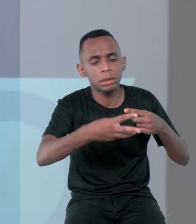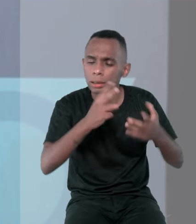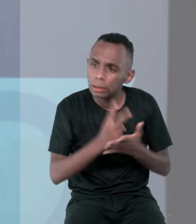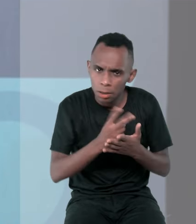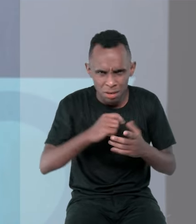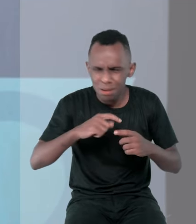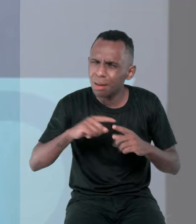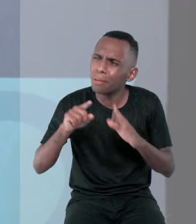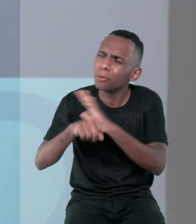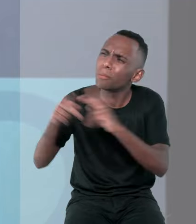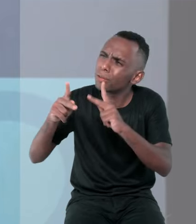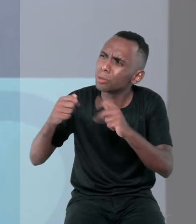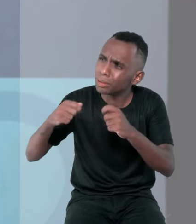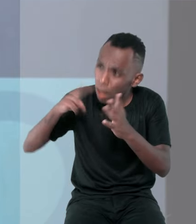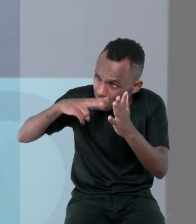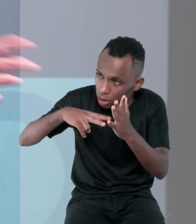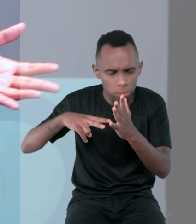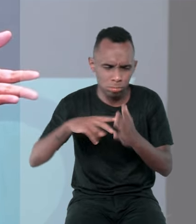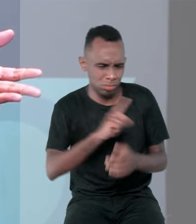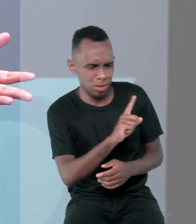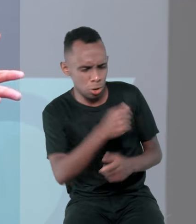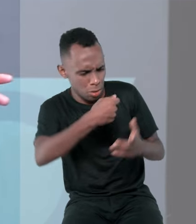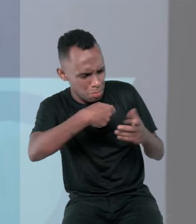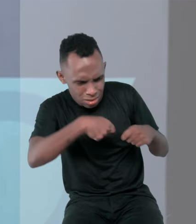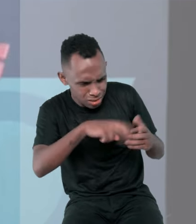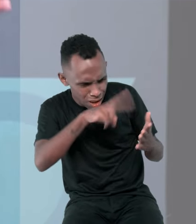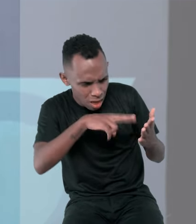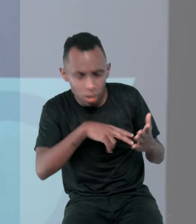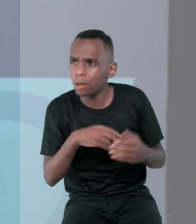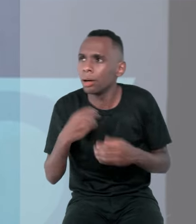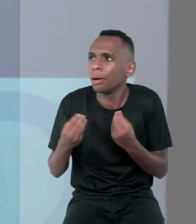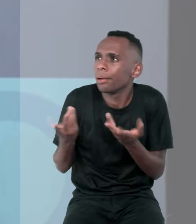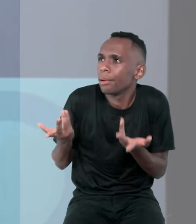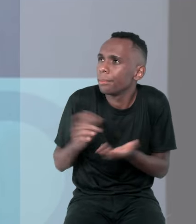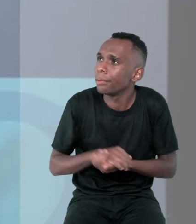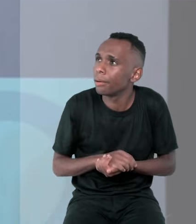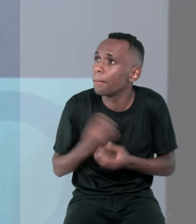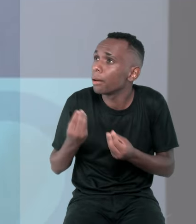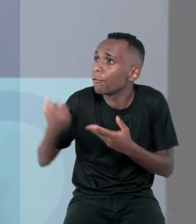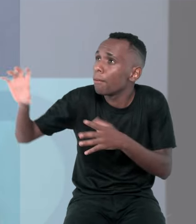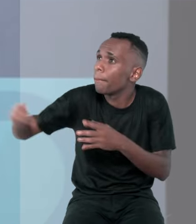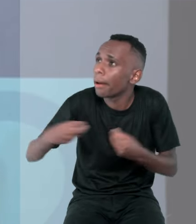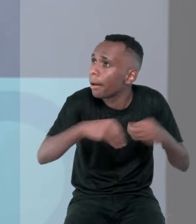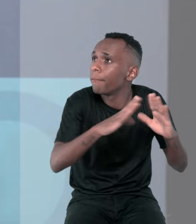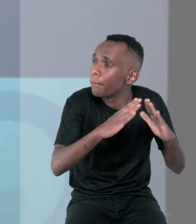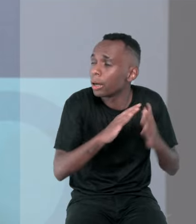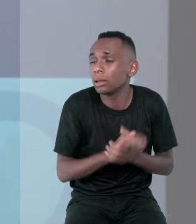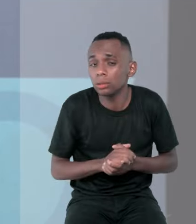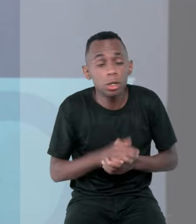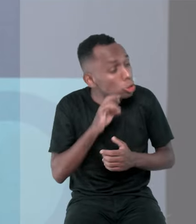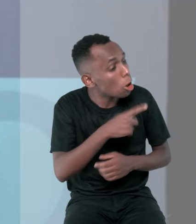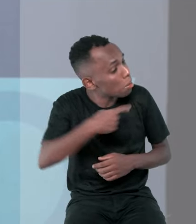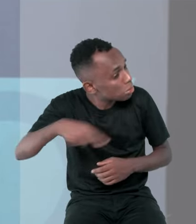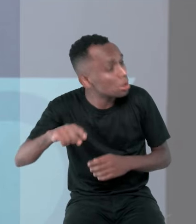ler o livro? Não. Eu disse, não precisa. Ah, mas como é que... Mas para que eu vou pegar o livro, então? Não, é só para você